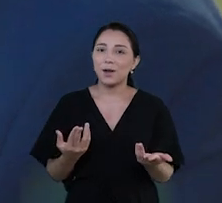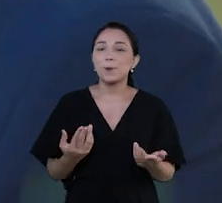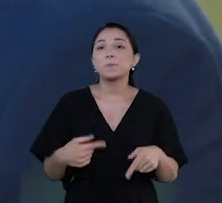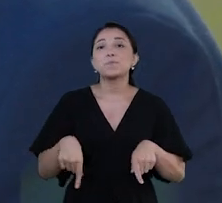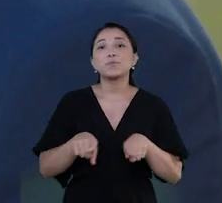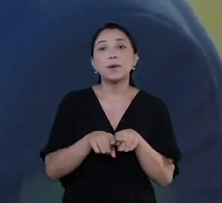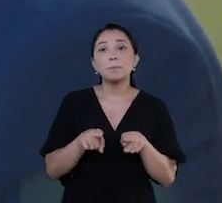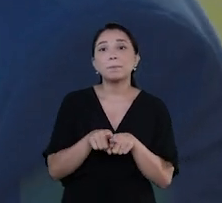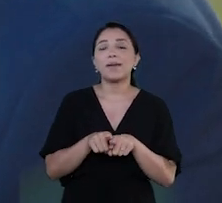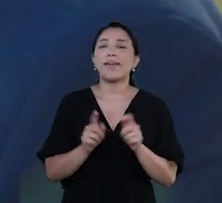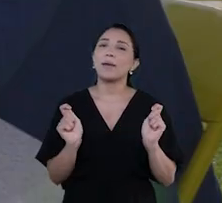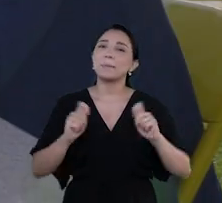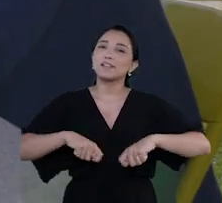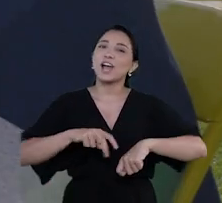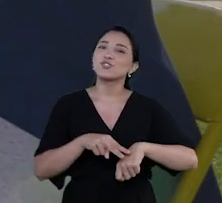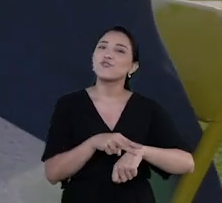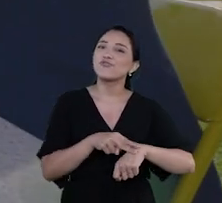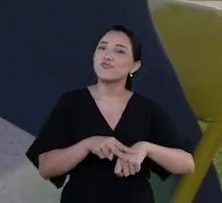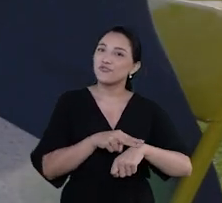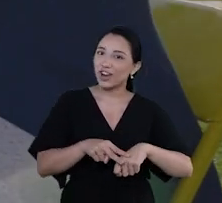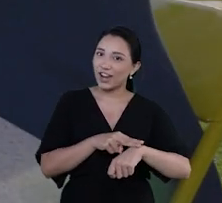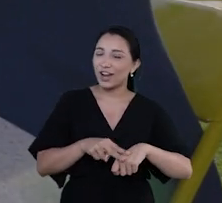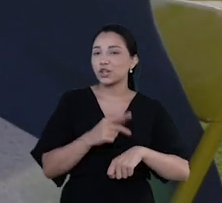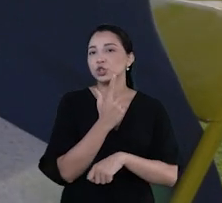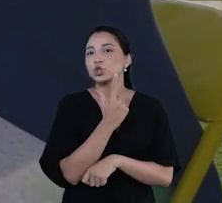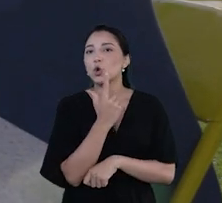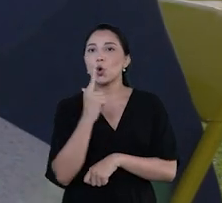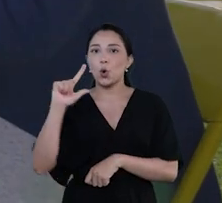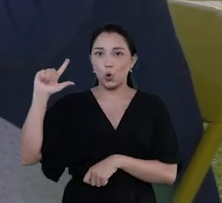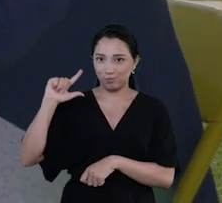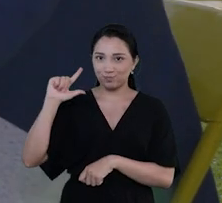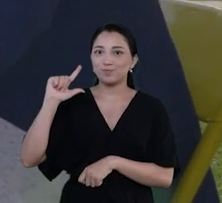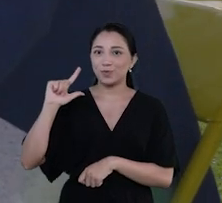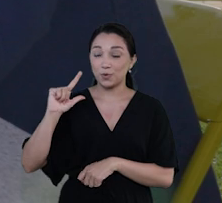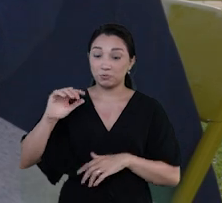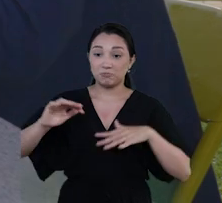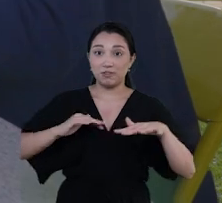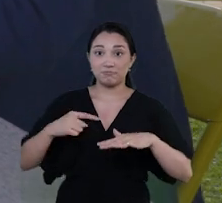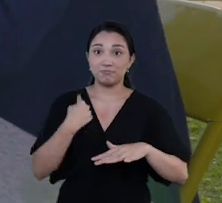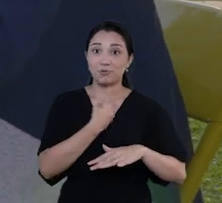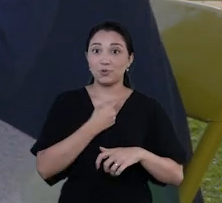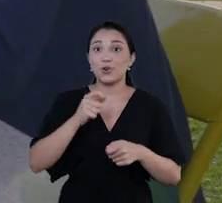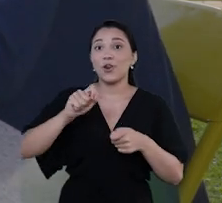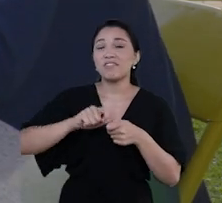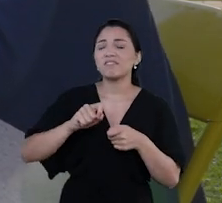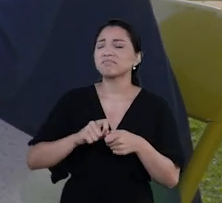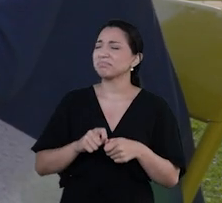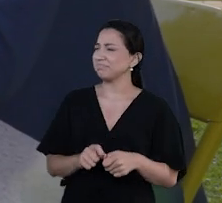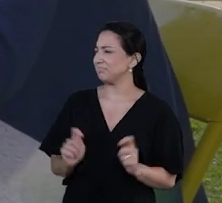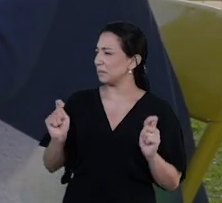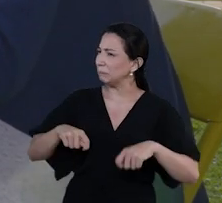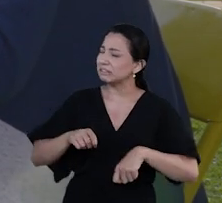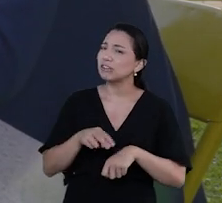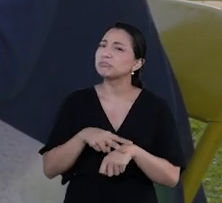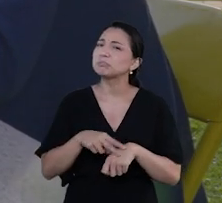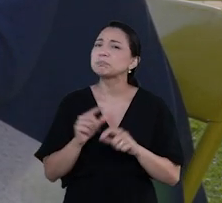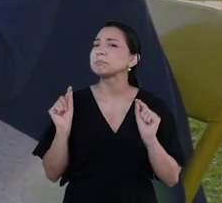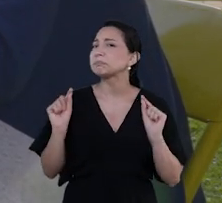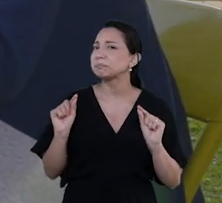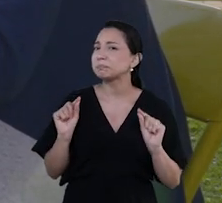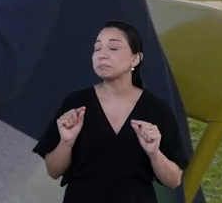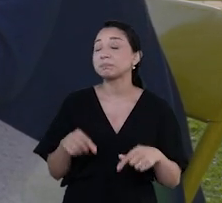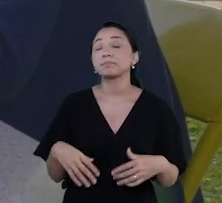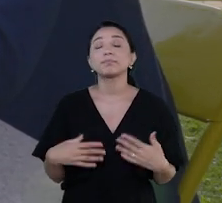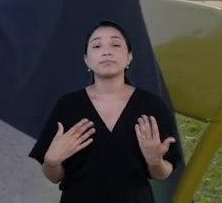habilidades verdes que também é outra ação ações que a gente faz habilidades verdes isso é que habilidades verdes que